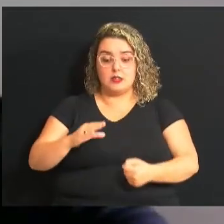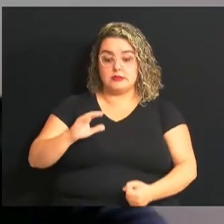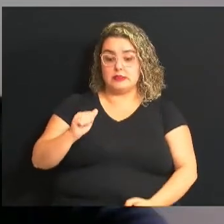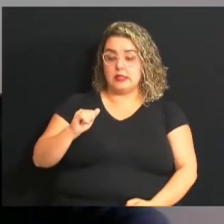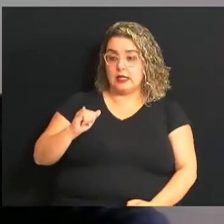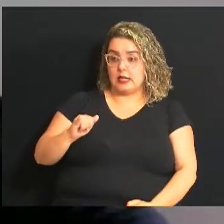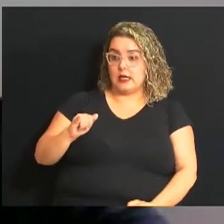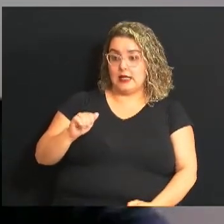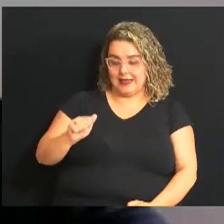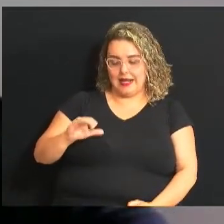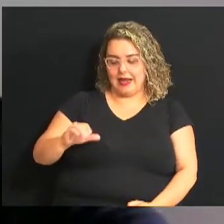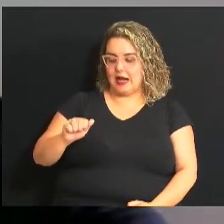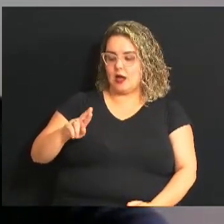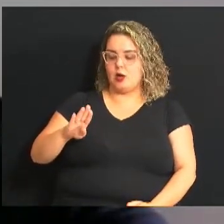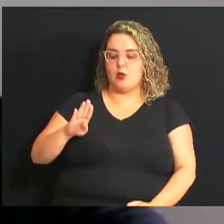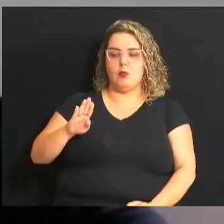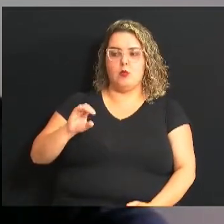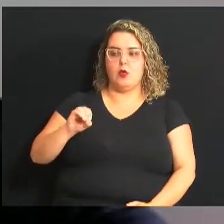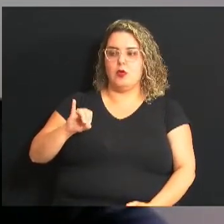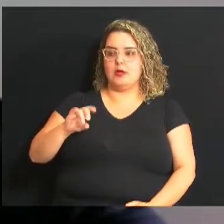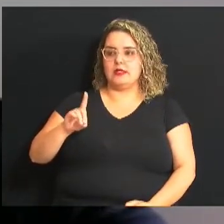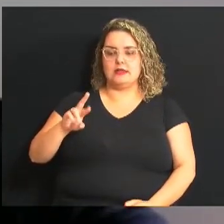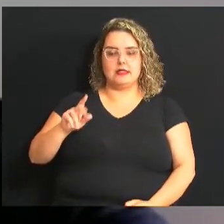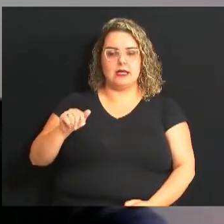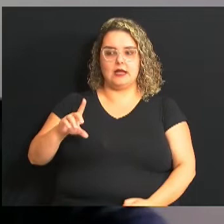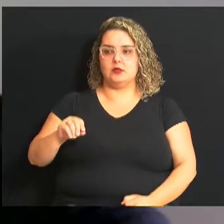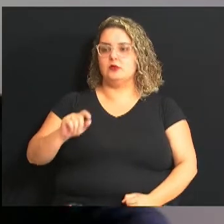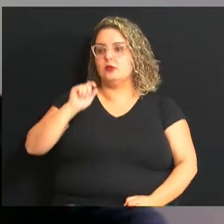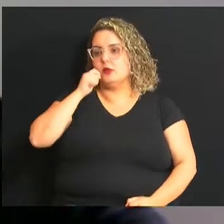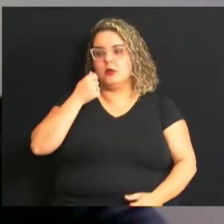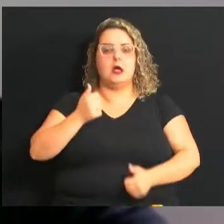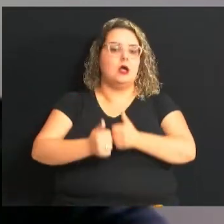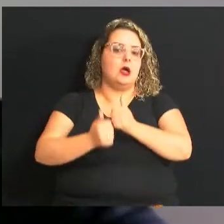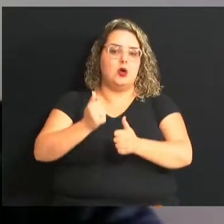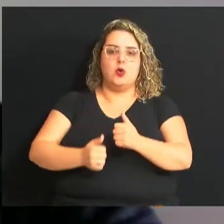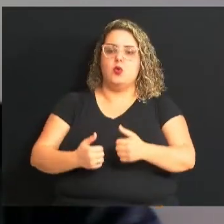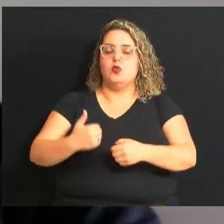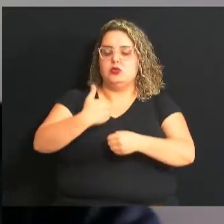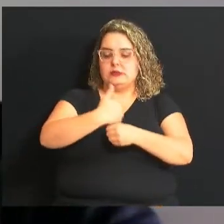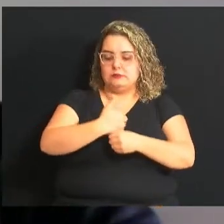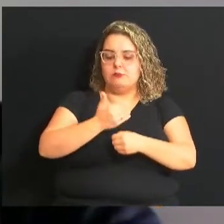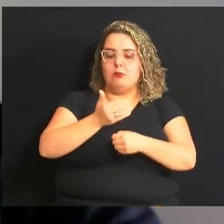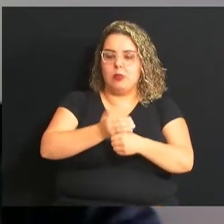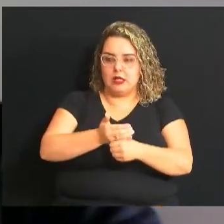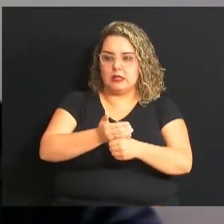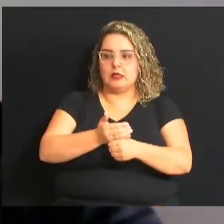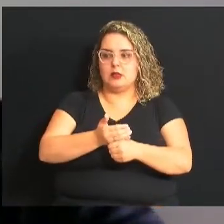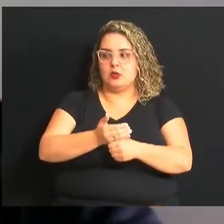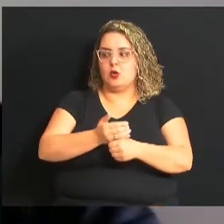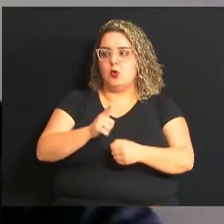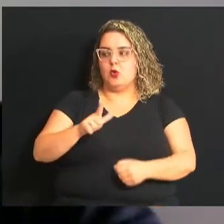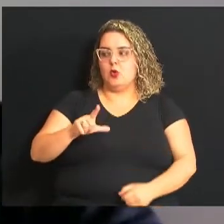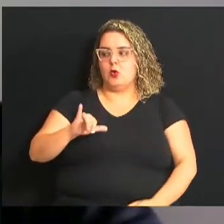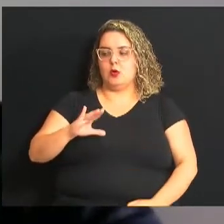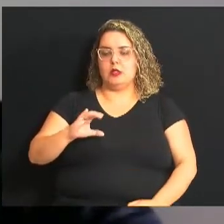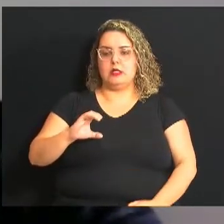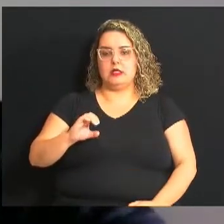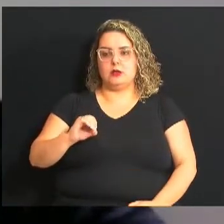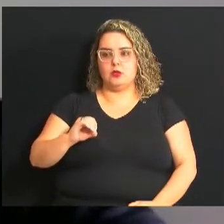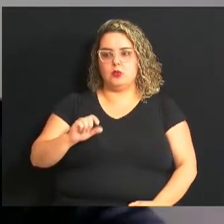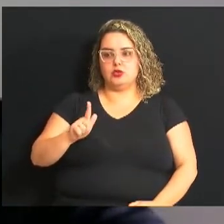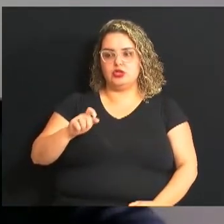Então, seja o pão, seja arroz, seja batata. O importante é que seu estoque de glicogênio seja cheio, tá? Para